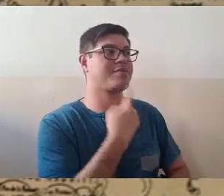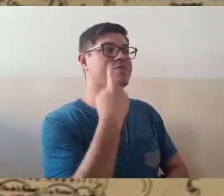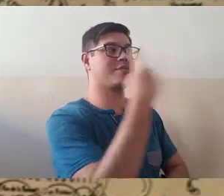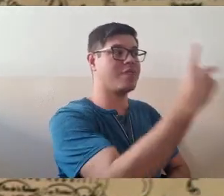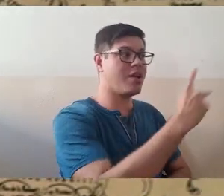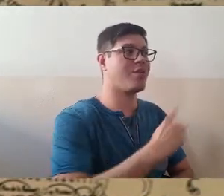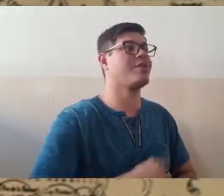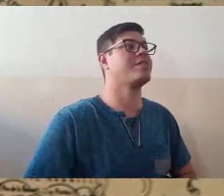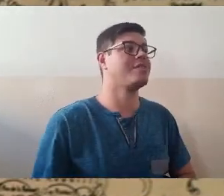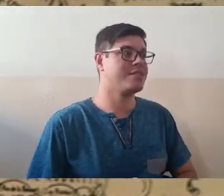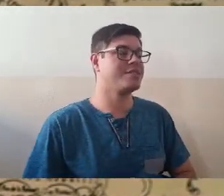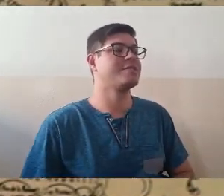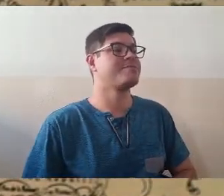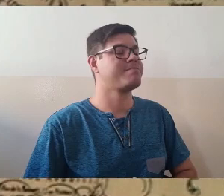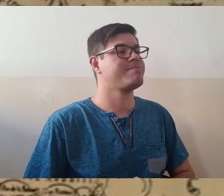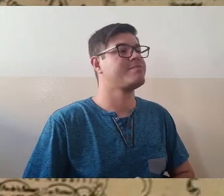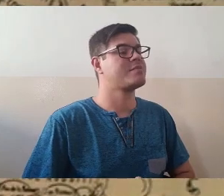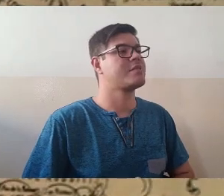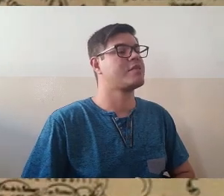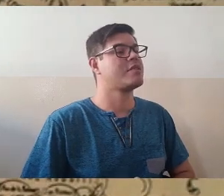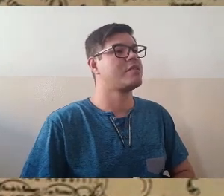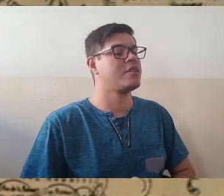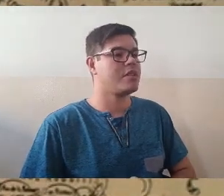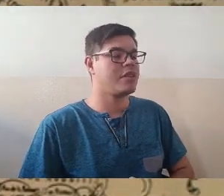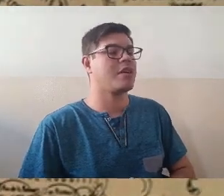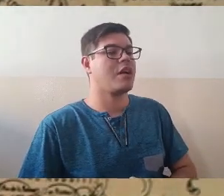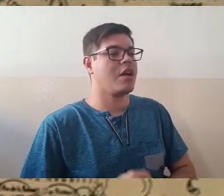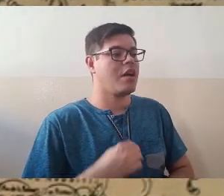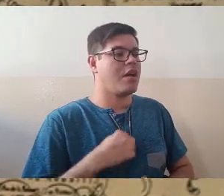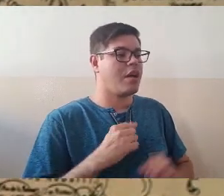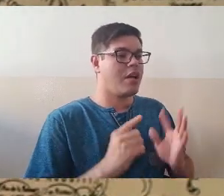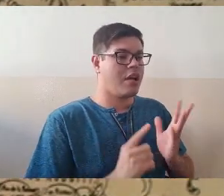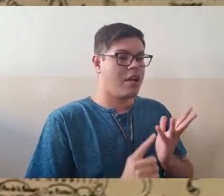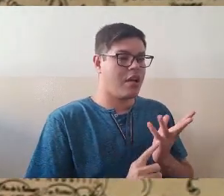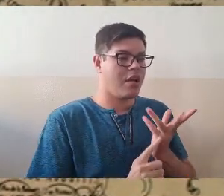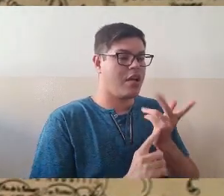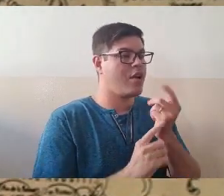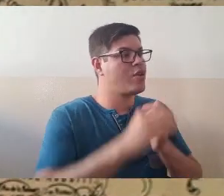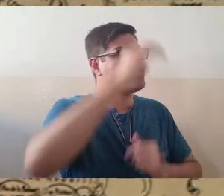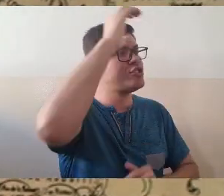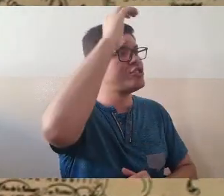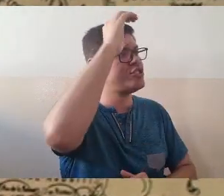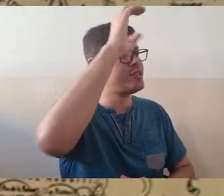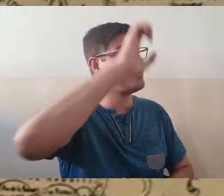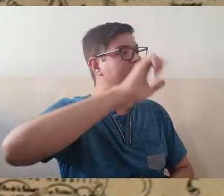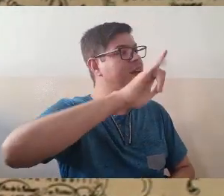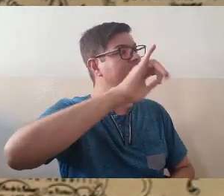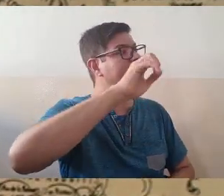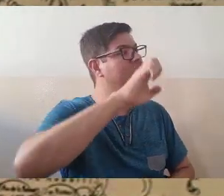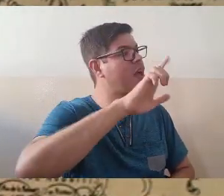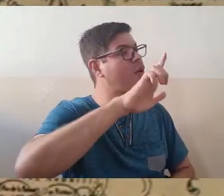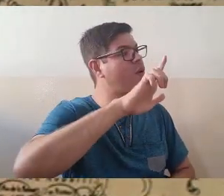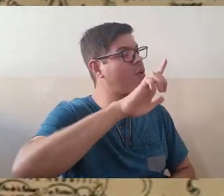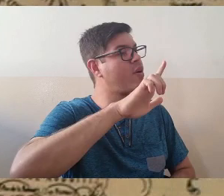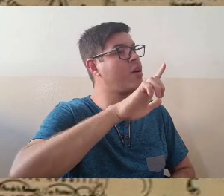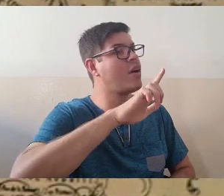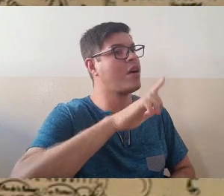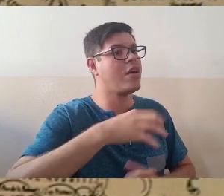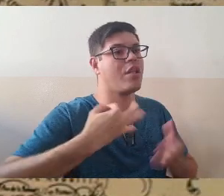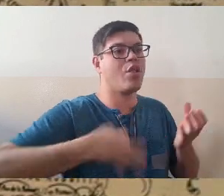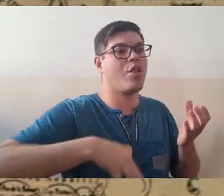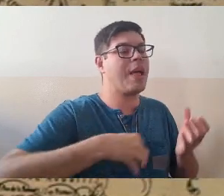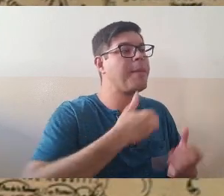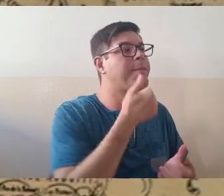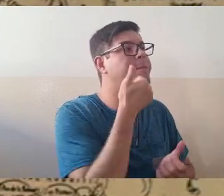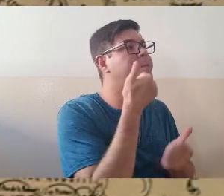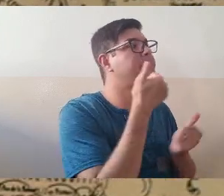amigo. É. E foi a pessoa que me despertou para a arte também, que foi meu tio Iliel. Eliel. que tocava maravilhosamente bem, era um